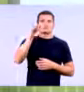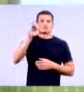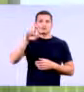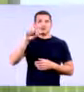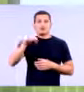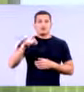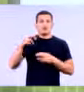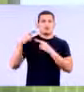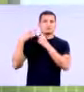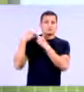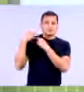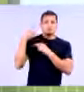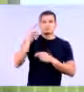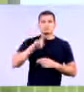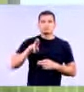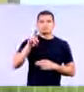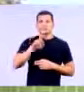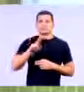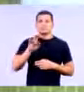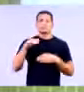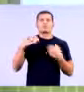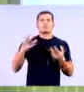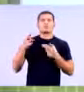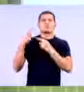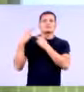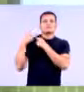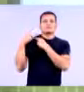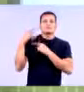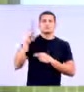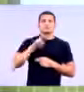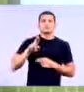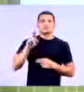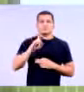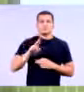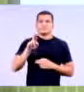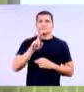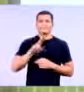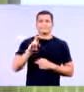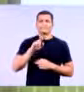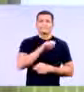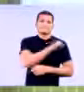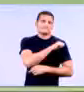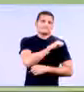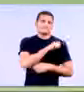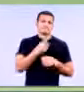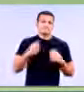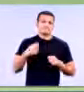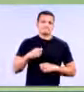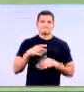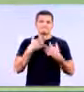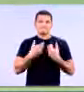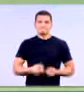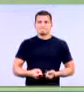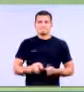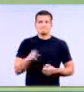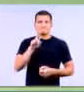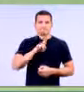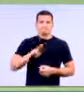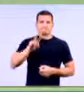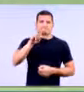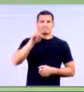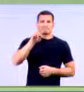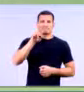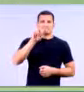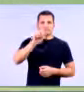do usuário. Vamos retomar quais são as responsabilidades que o aluno deve assumir na utilização do AVA.